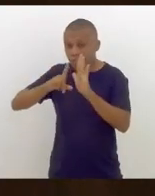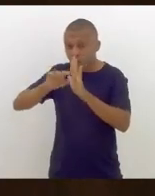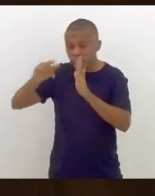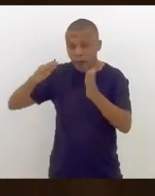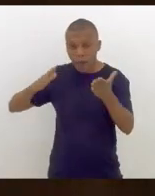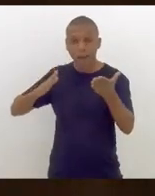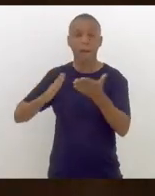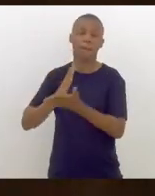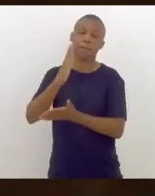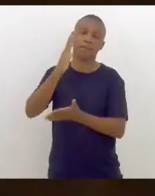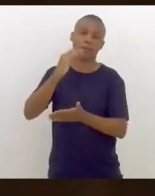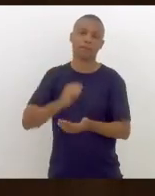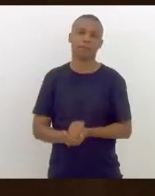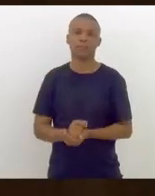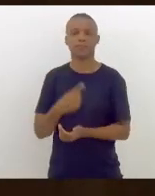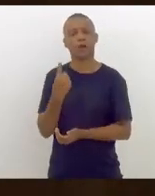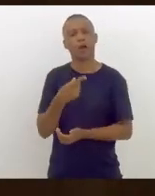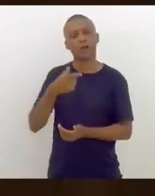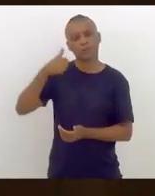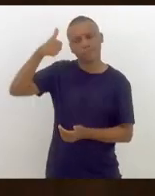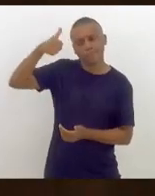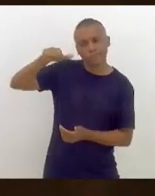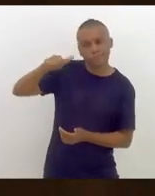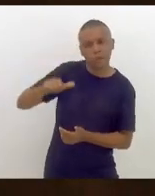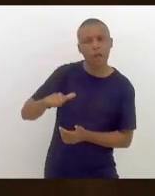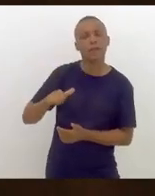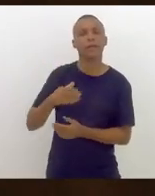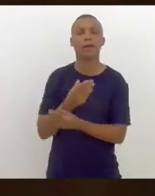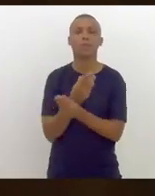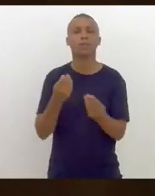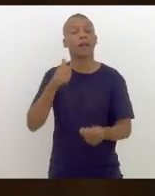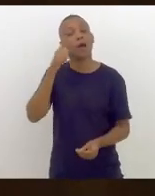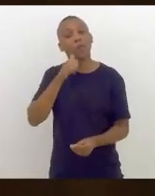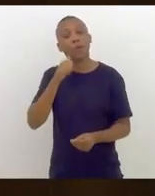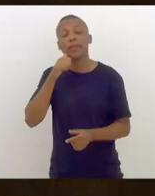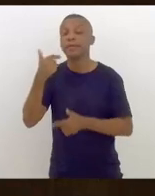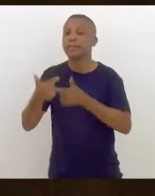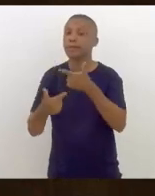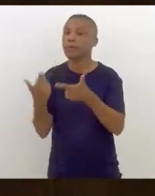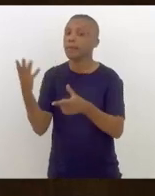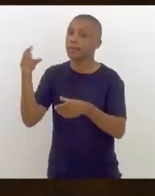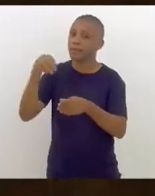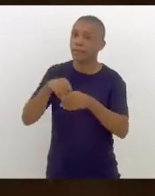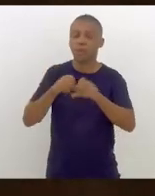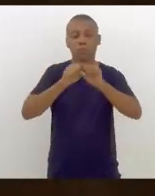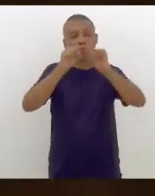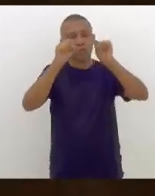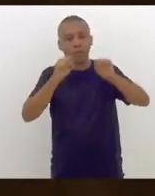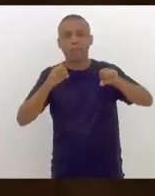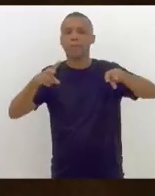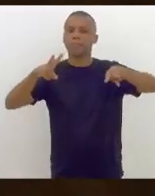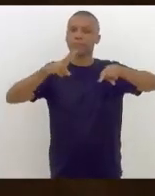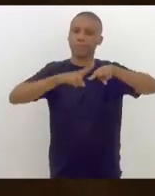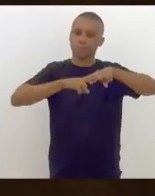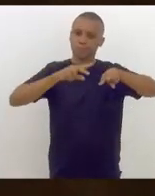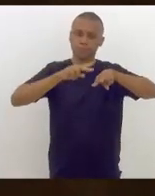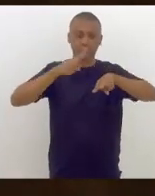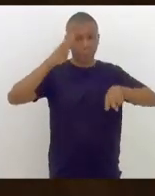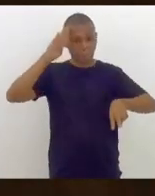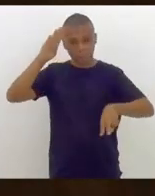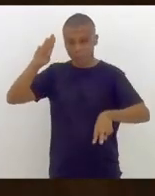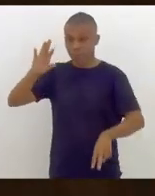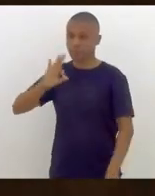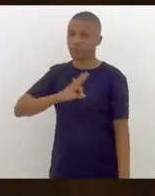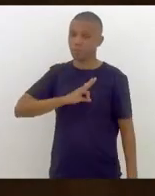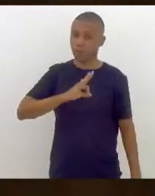lei nós verificamos que muitas mulheres do sistema penitenciário sobretudo da Polícia Civil